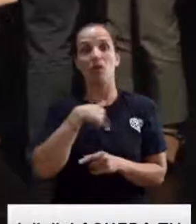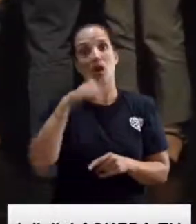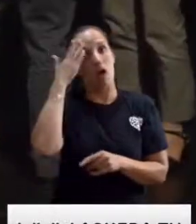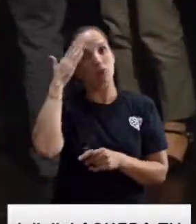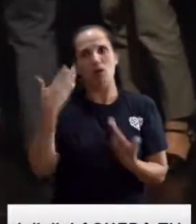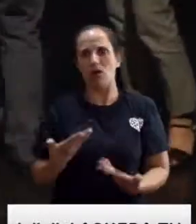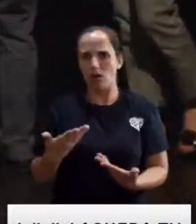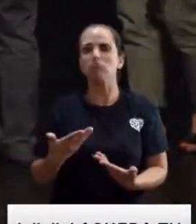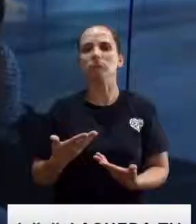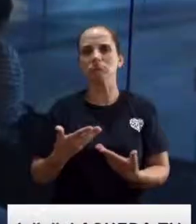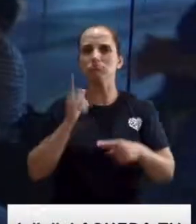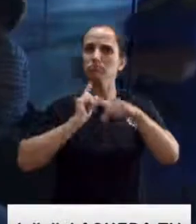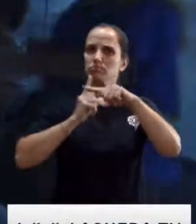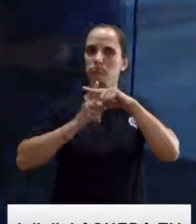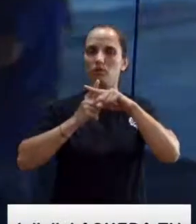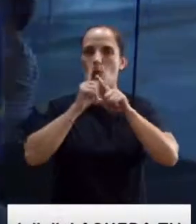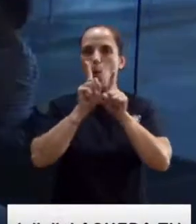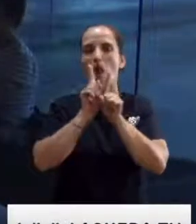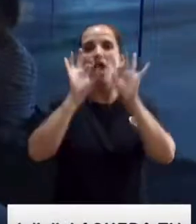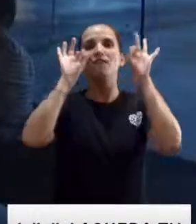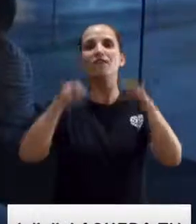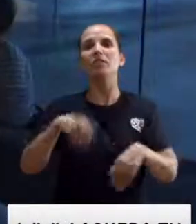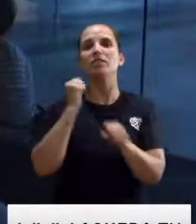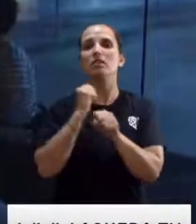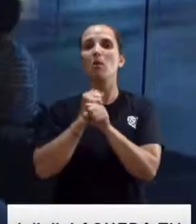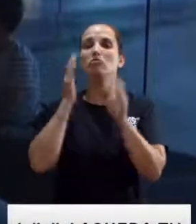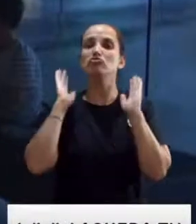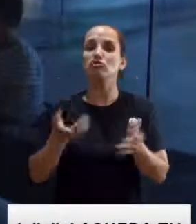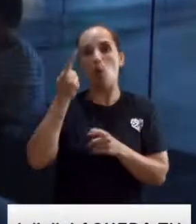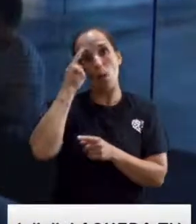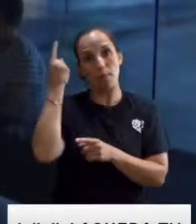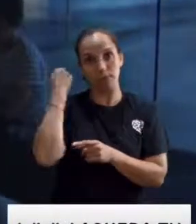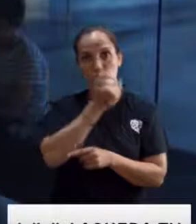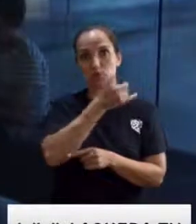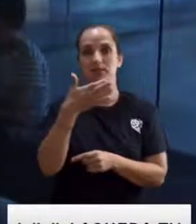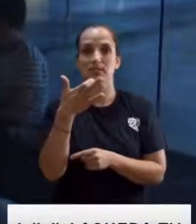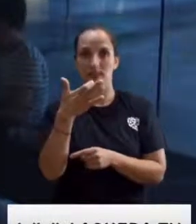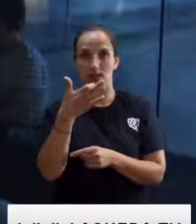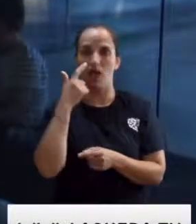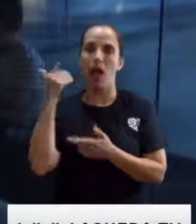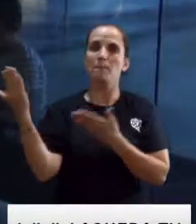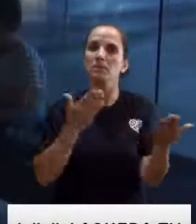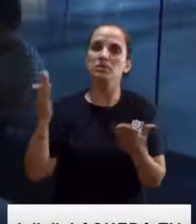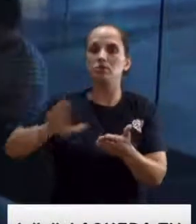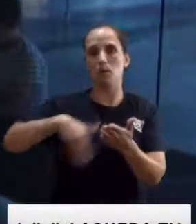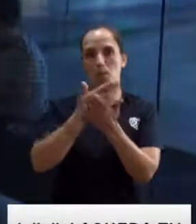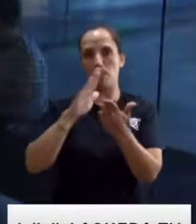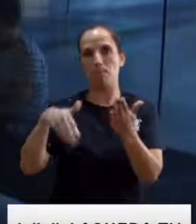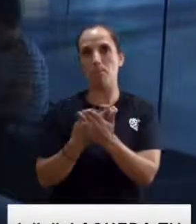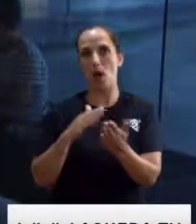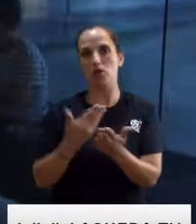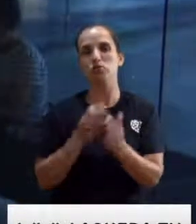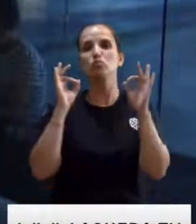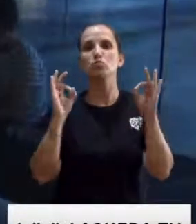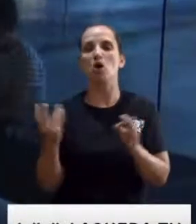acho que esta edição foi um sucesso, portanto foi o culminar de um trabalho que já começou o ano passado em 2017, com a apresentação das propostas,